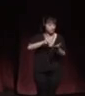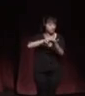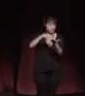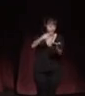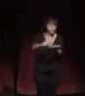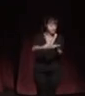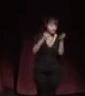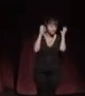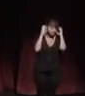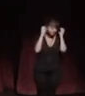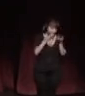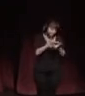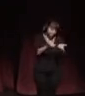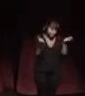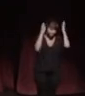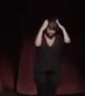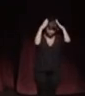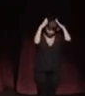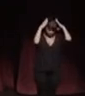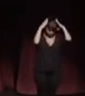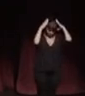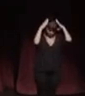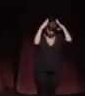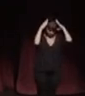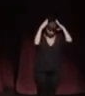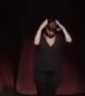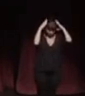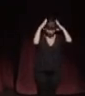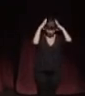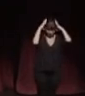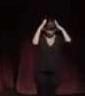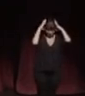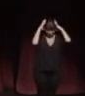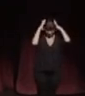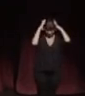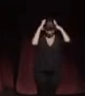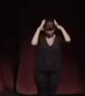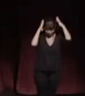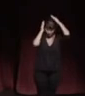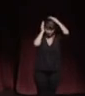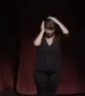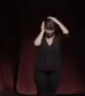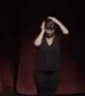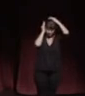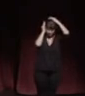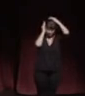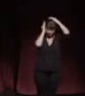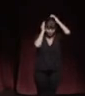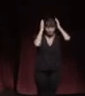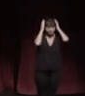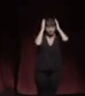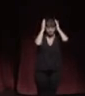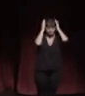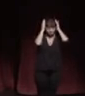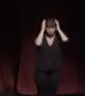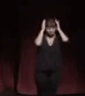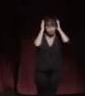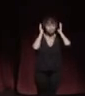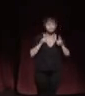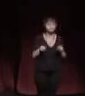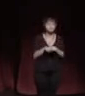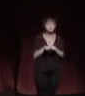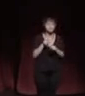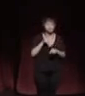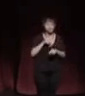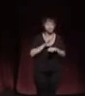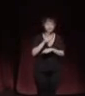simultânea. E de fato, já pulando um pouco as coisas que nós comentamos ontem, eu vou dar